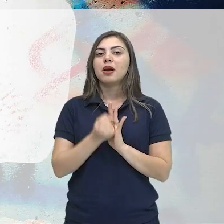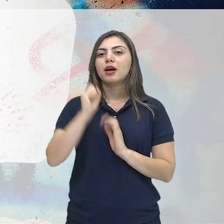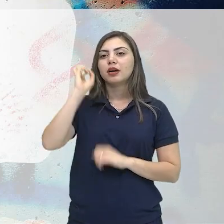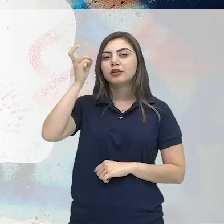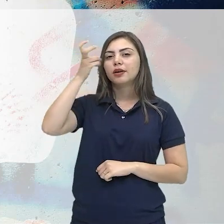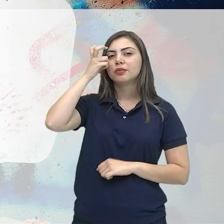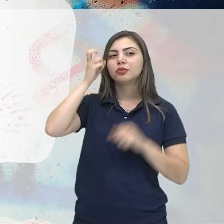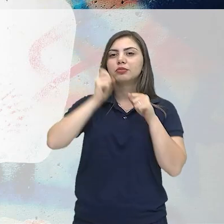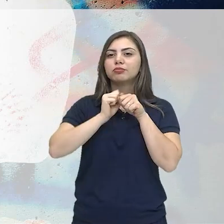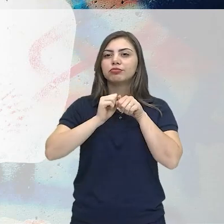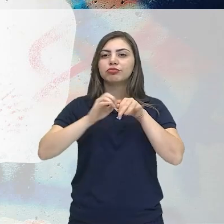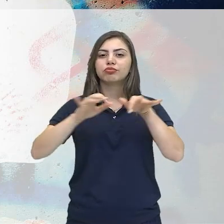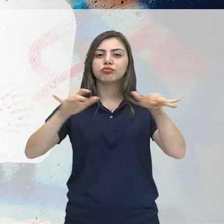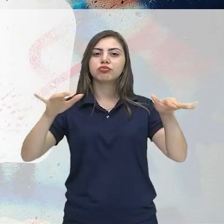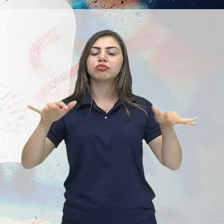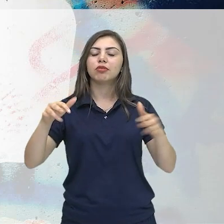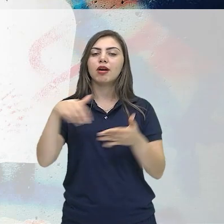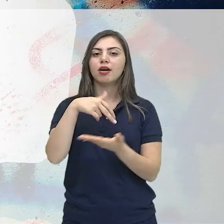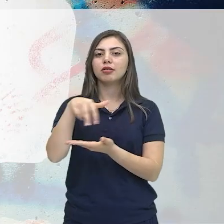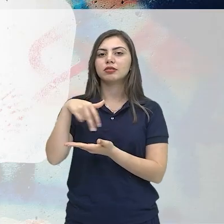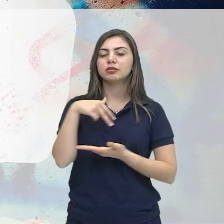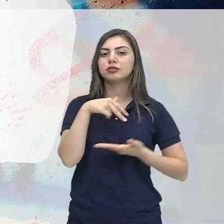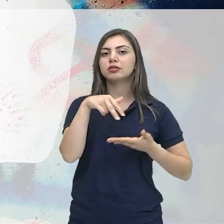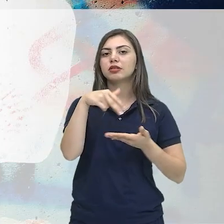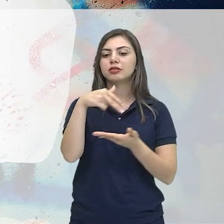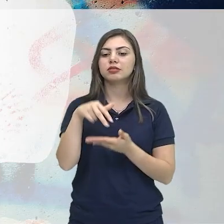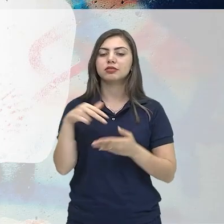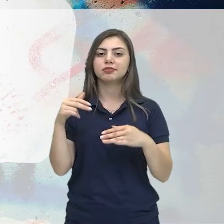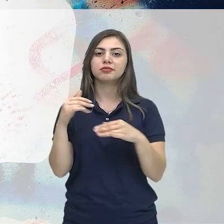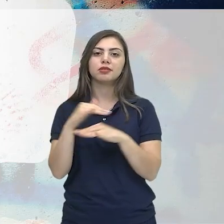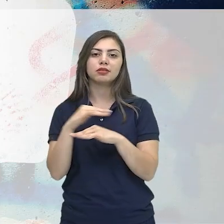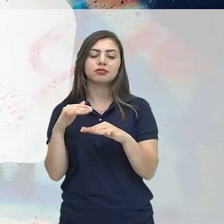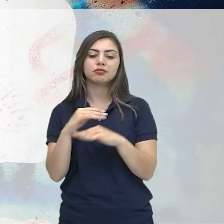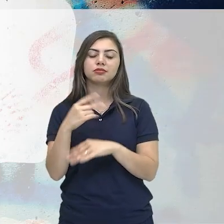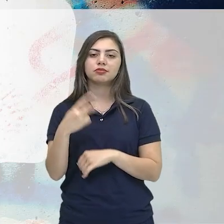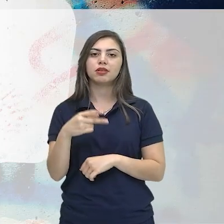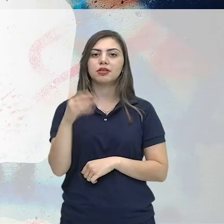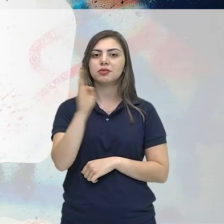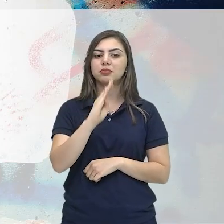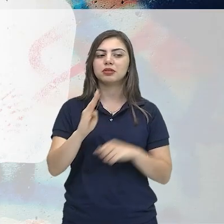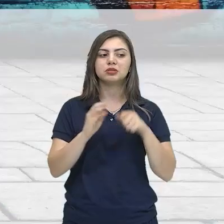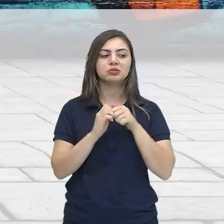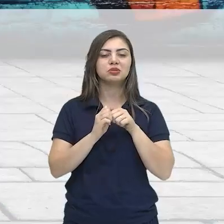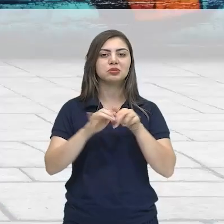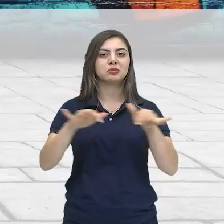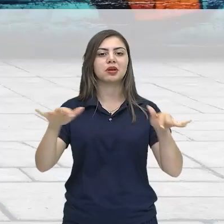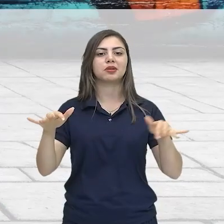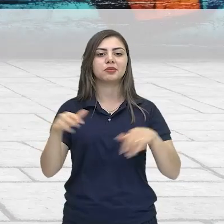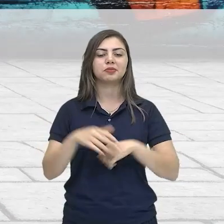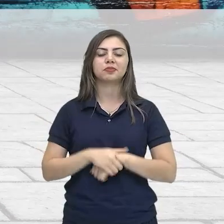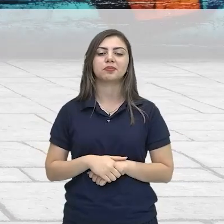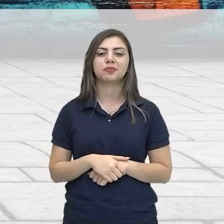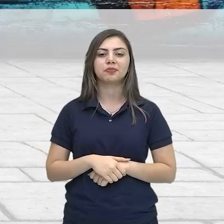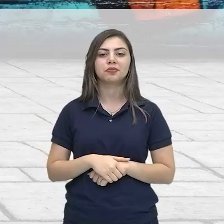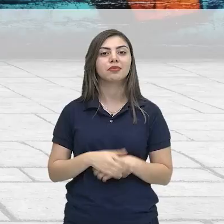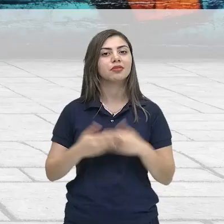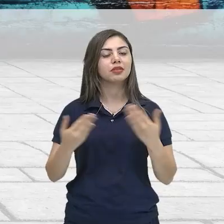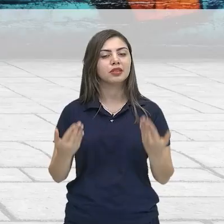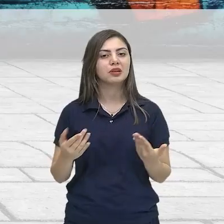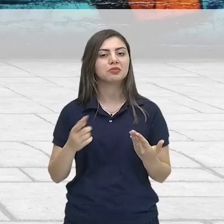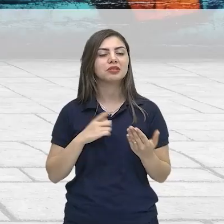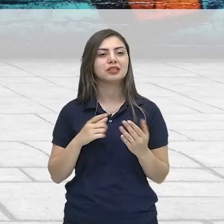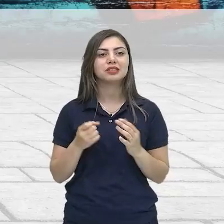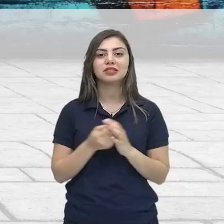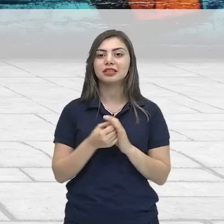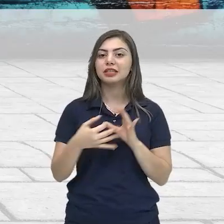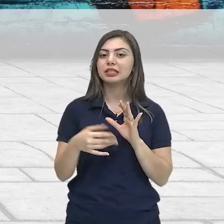danças urbanas no país. Olha só que interessante, né? A gente fala do passinho justamente porque ele traz essas características